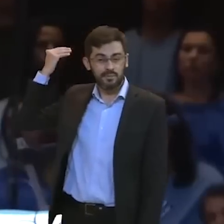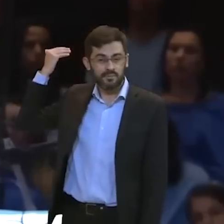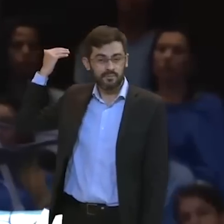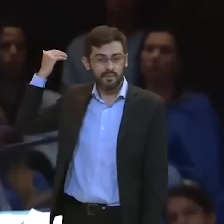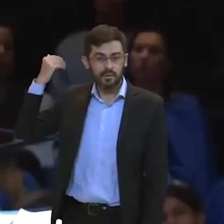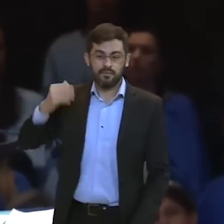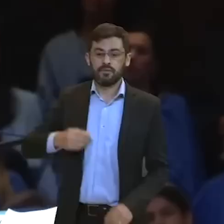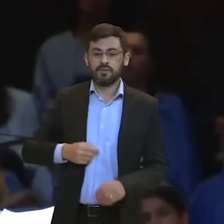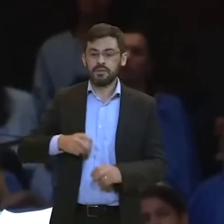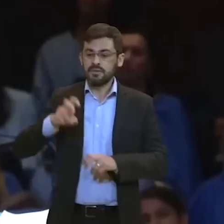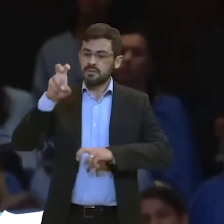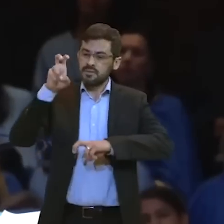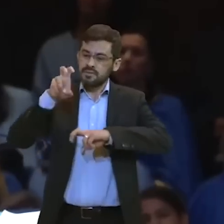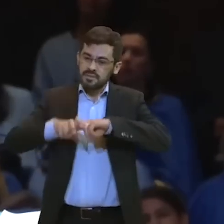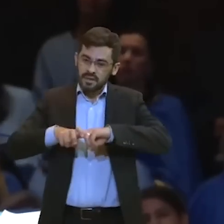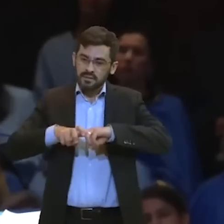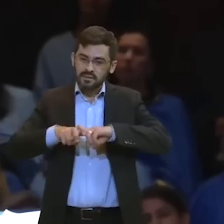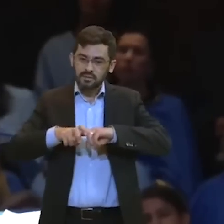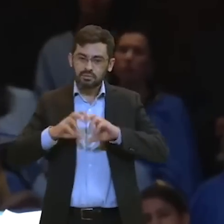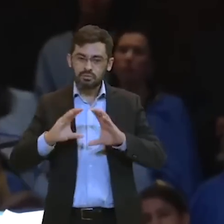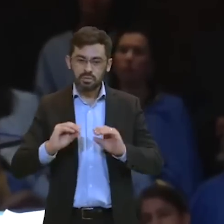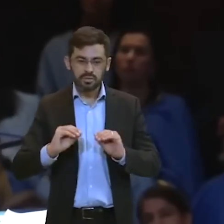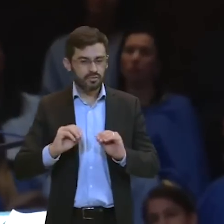Você senta num banco que você não doou.